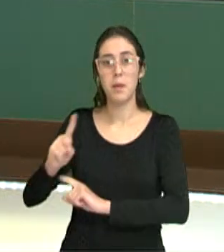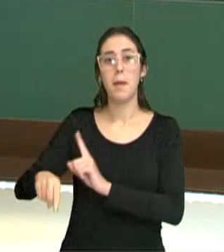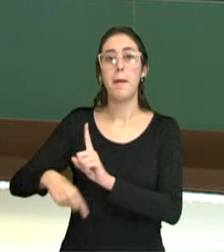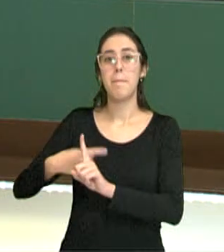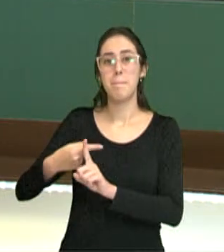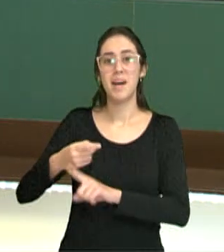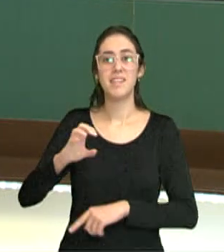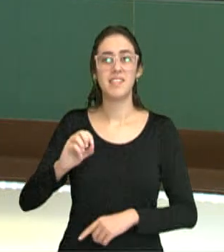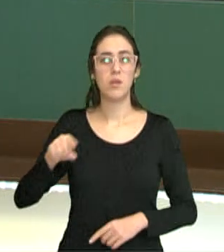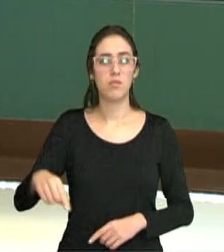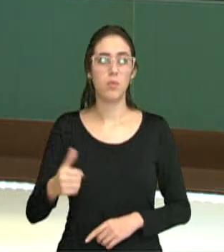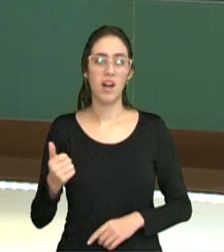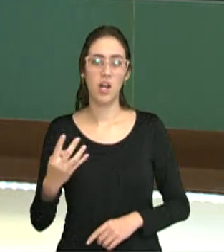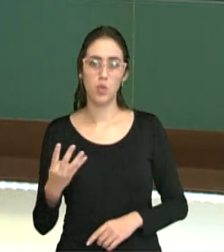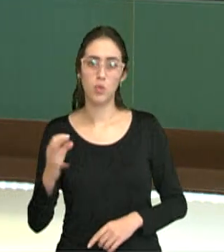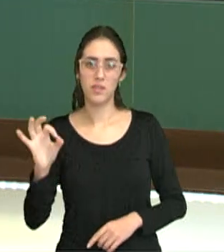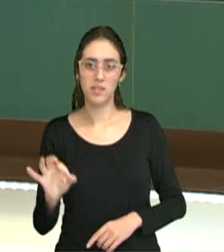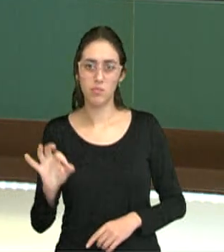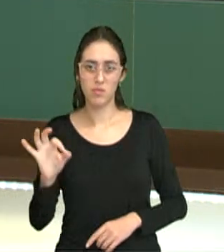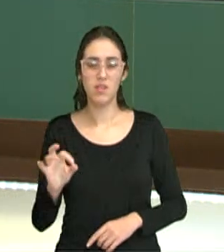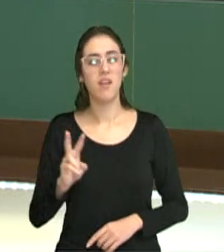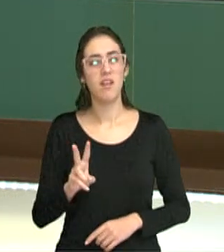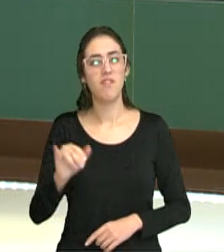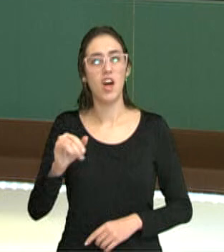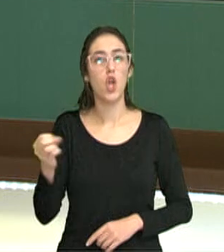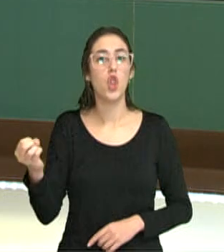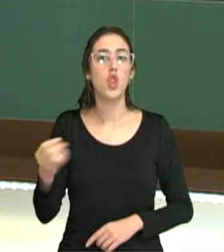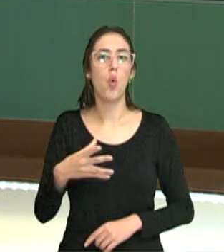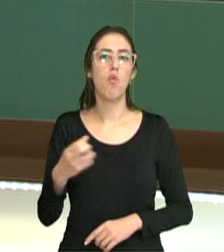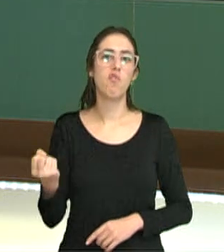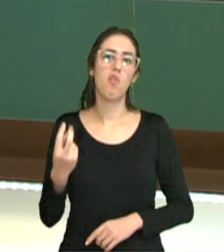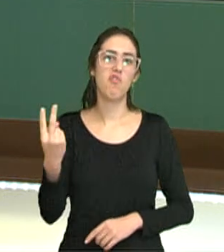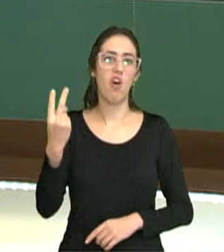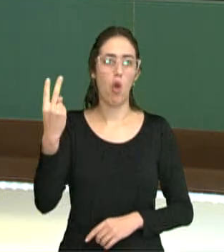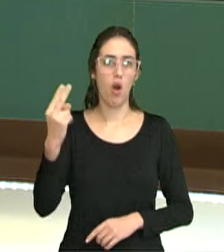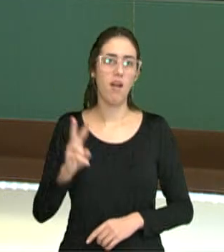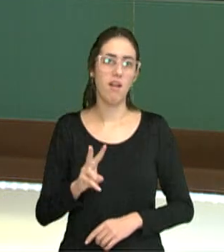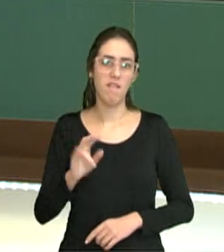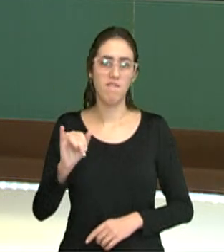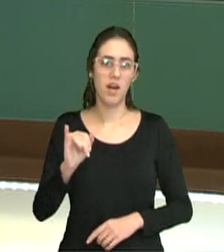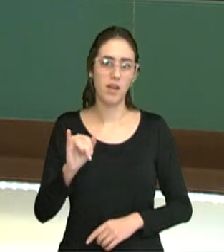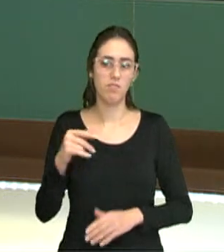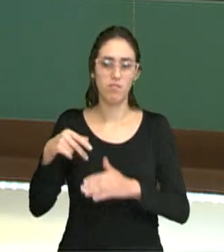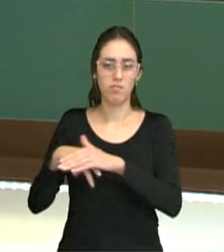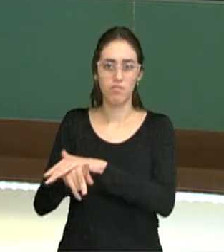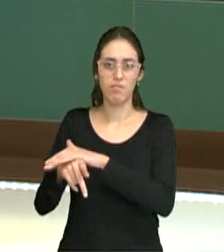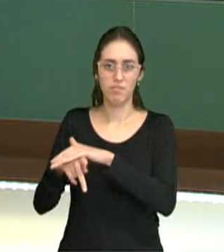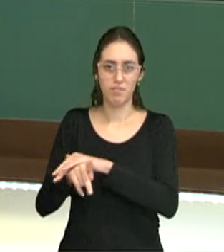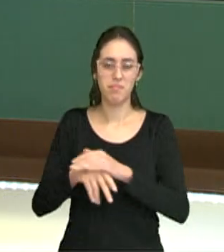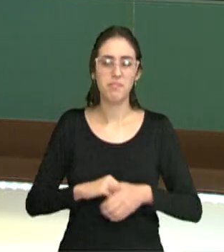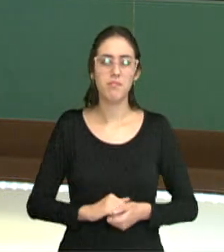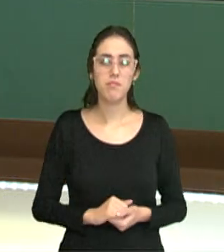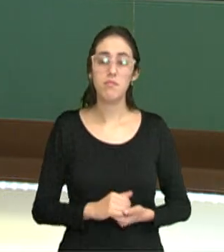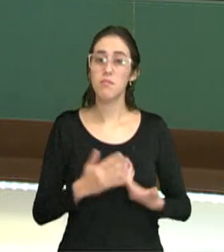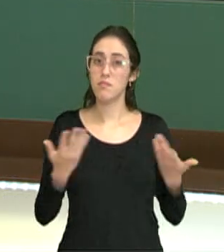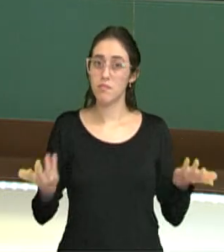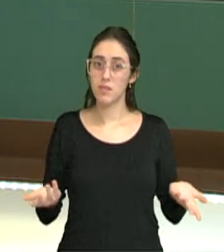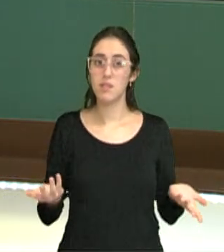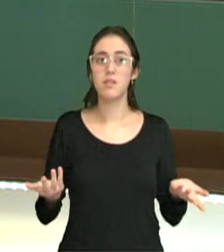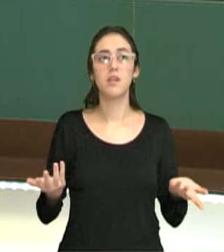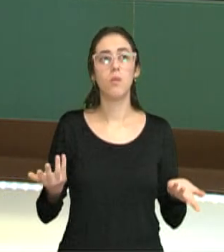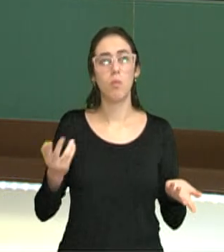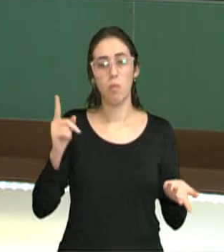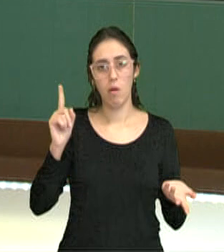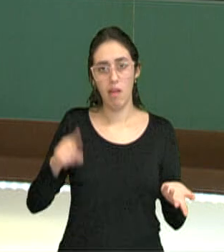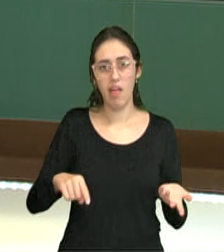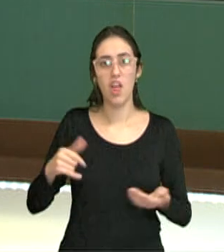aqui, né? E vai dar o novo valor que ela vai ter na poupança. Ou seja, é o regime